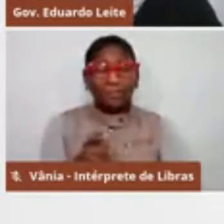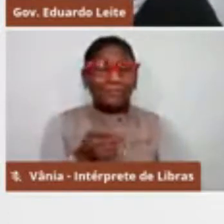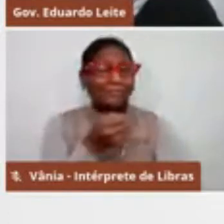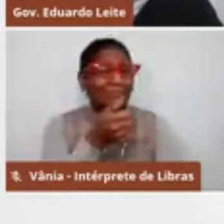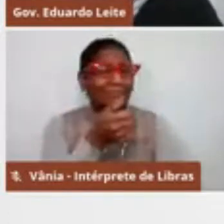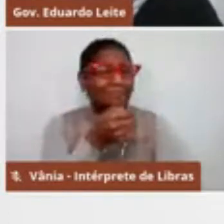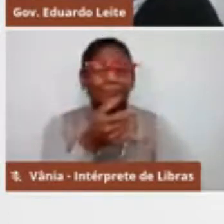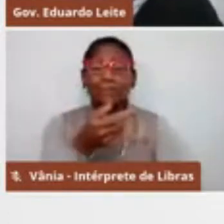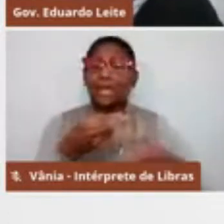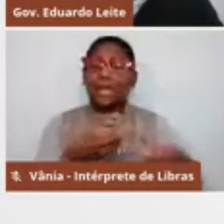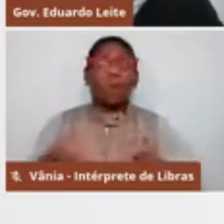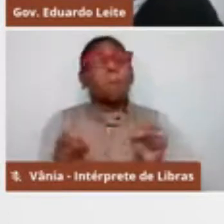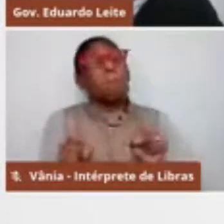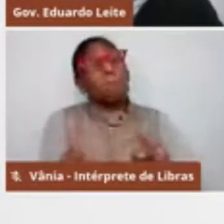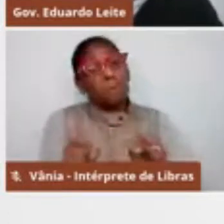região poder ter